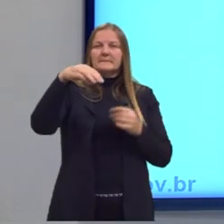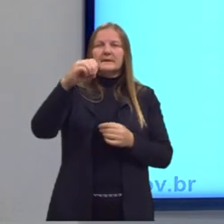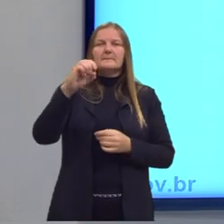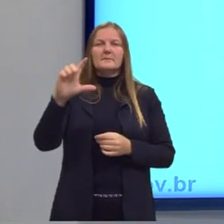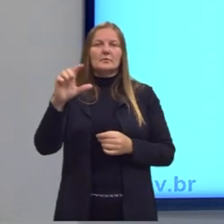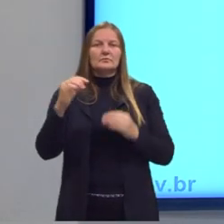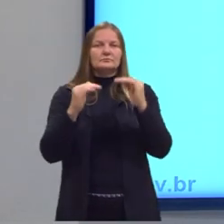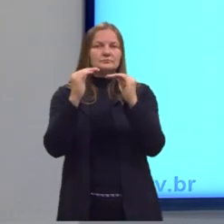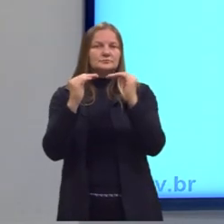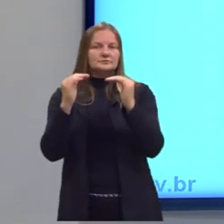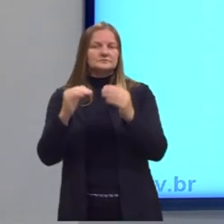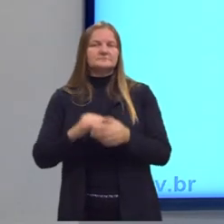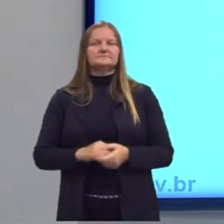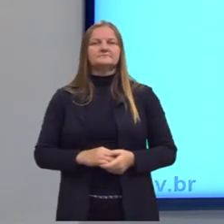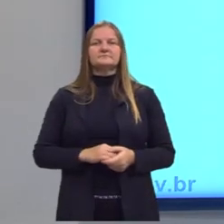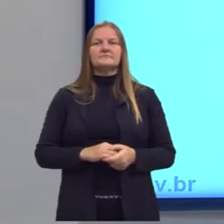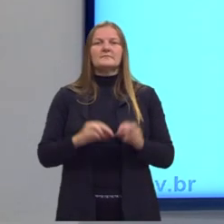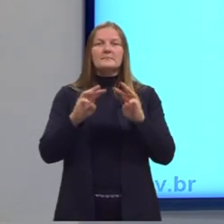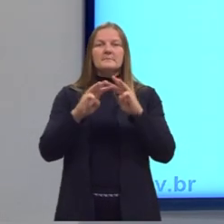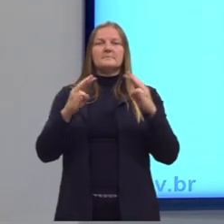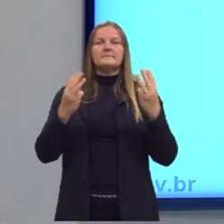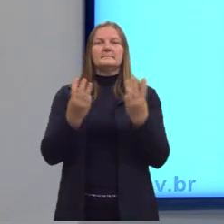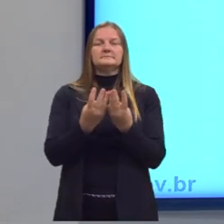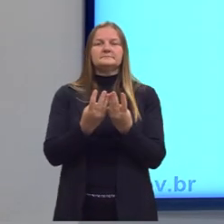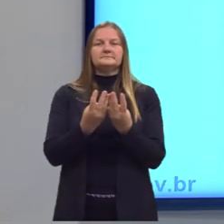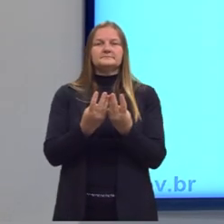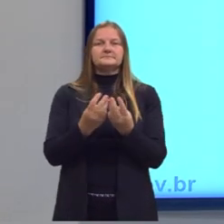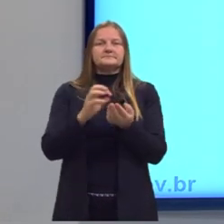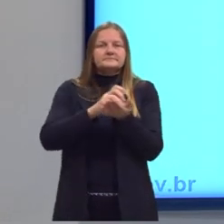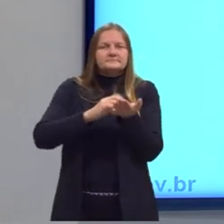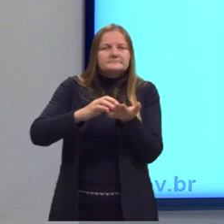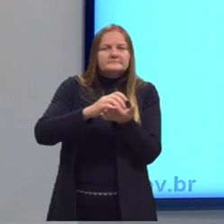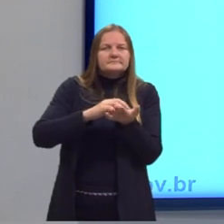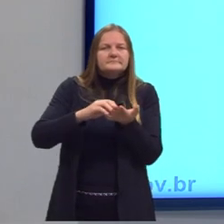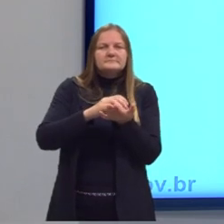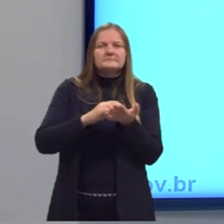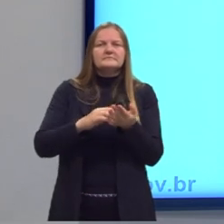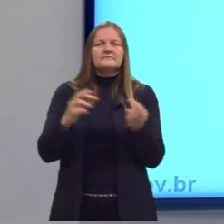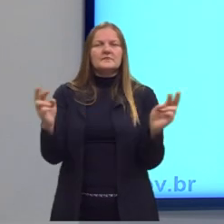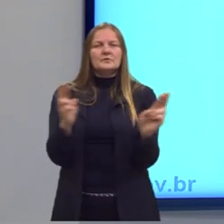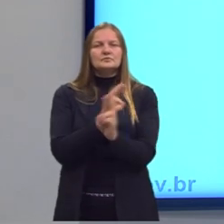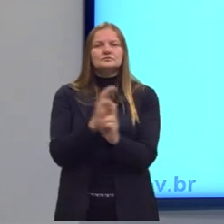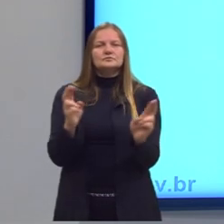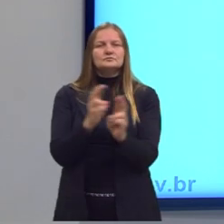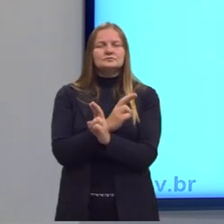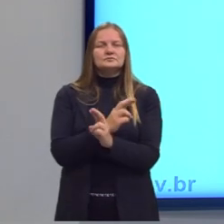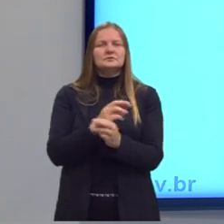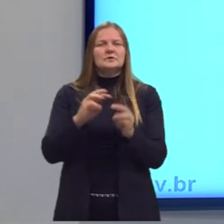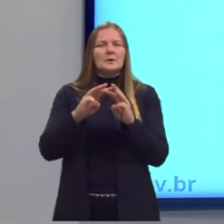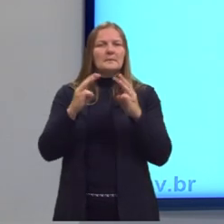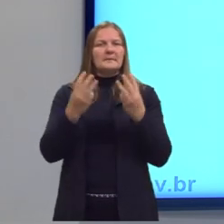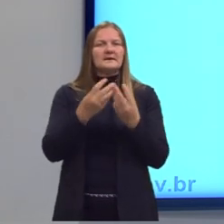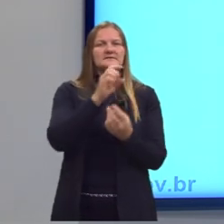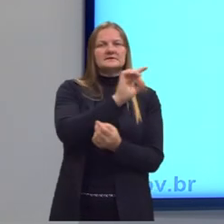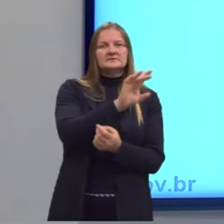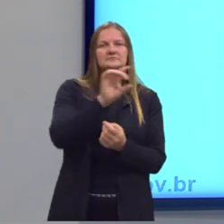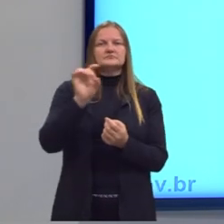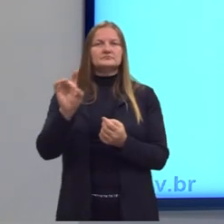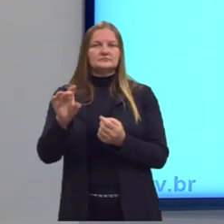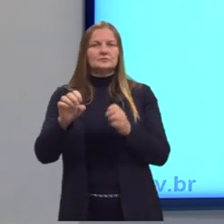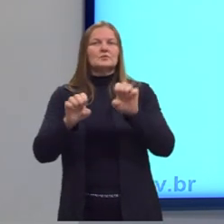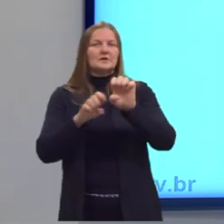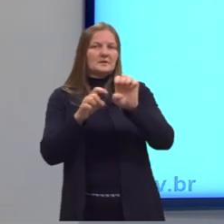para dois maus já as massas devidamente calculadas porque elas são fornecidas as massas individuais dos